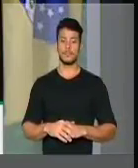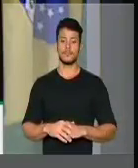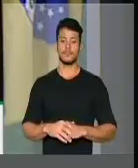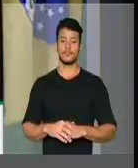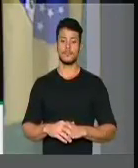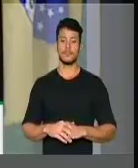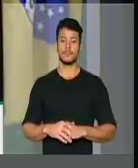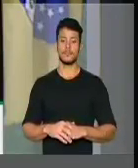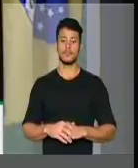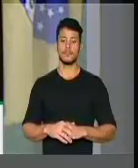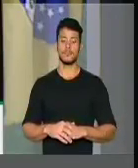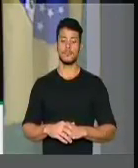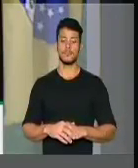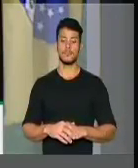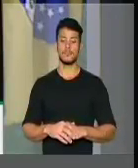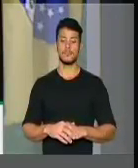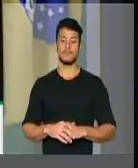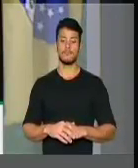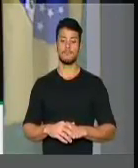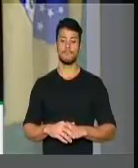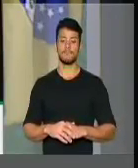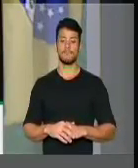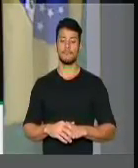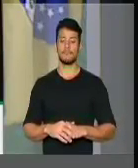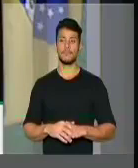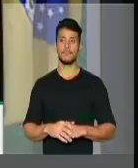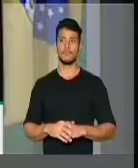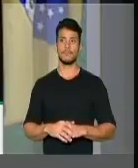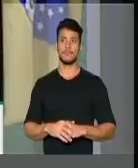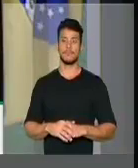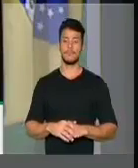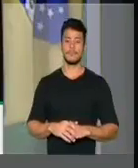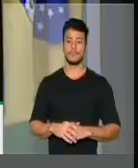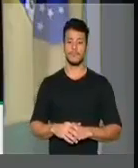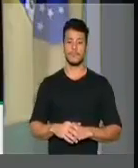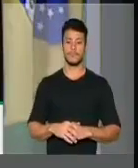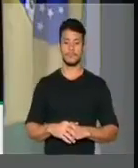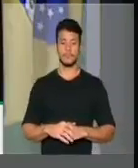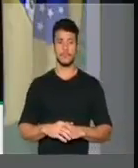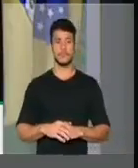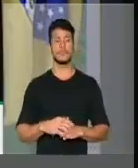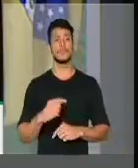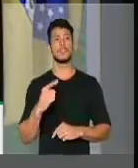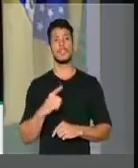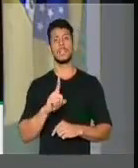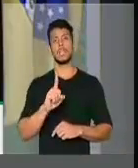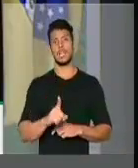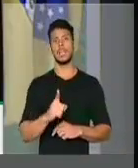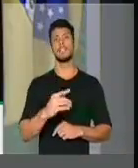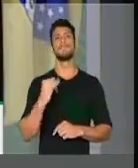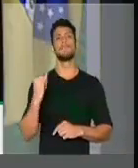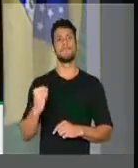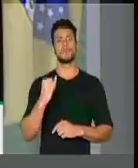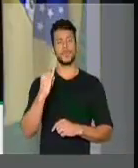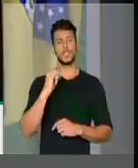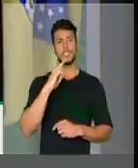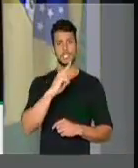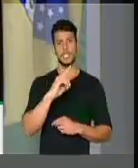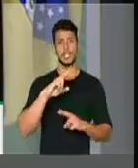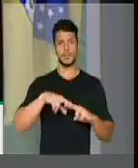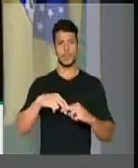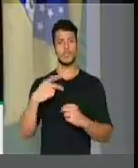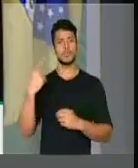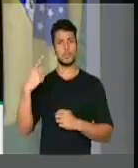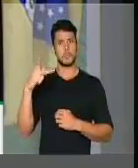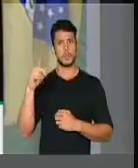Uma criação do Estado burguês, uma grande aspiração dos habitantes do Cerrado Piauiense, que vai ser destruído,